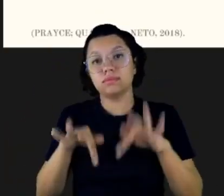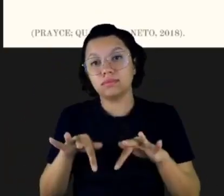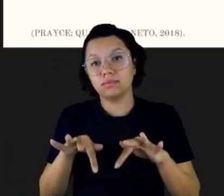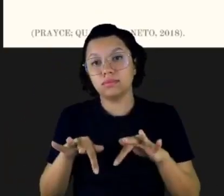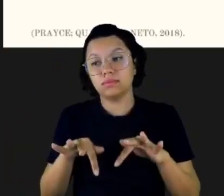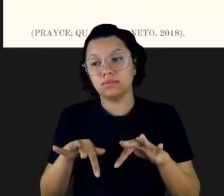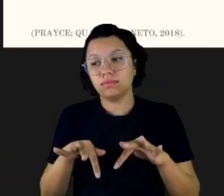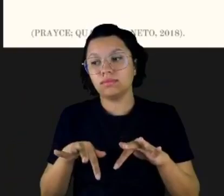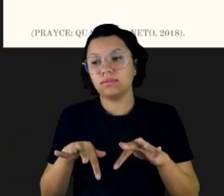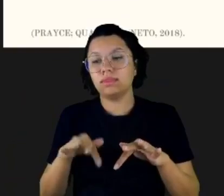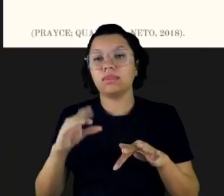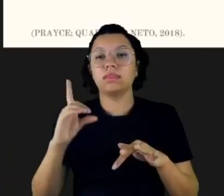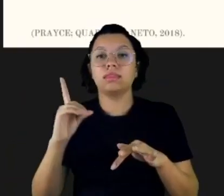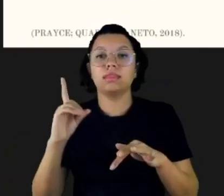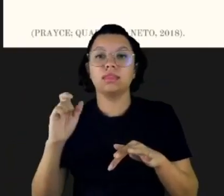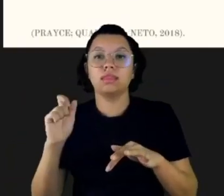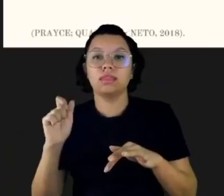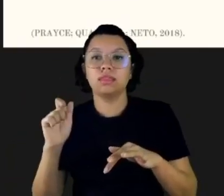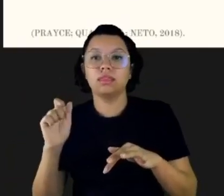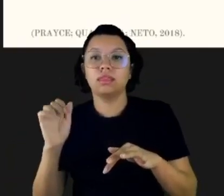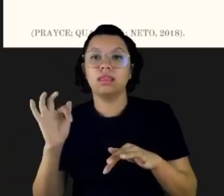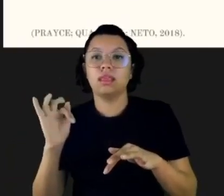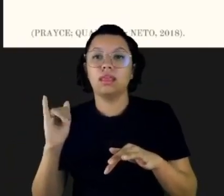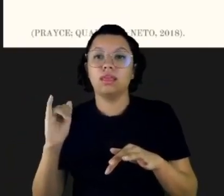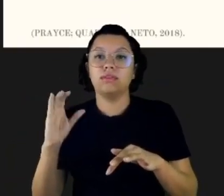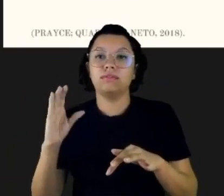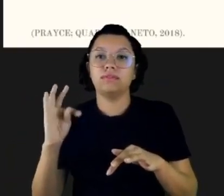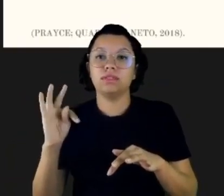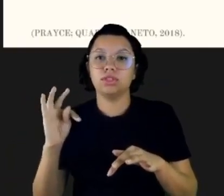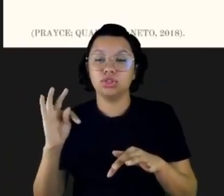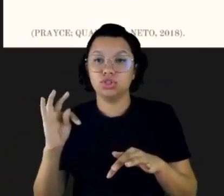de atenção. São as três